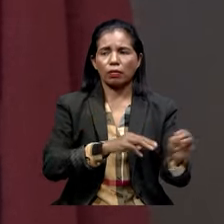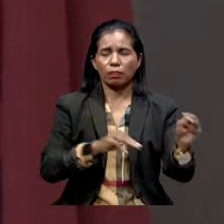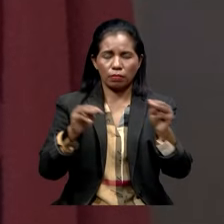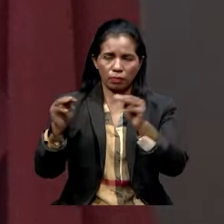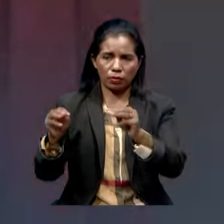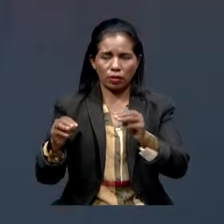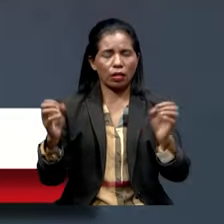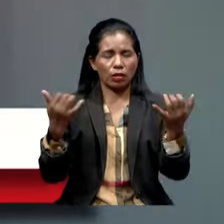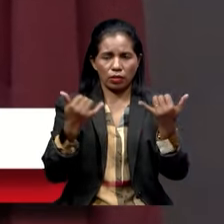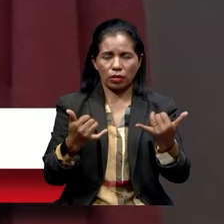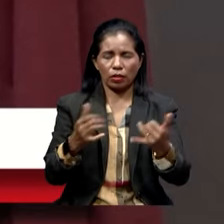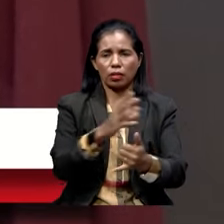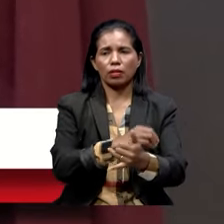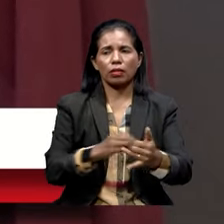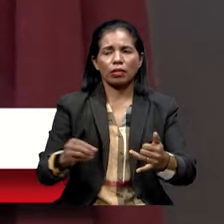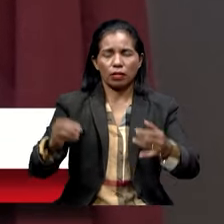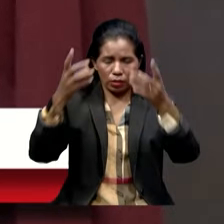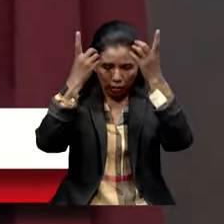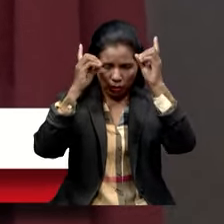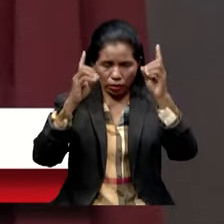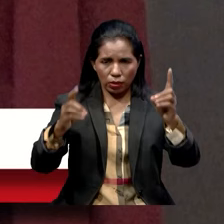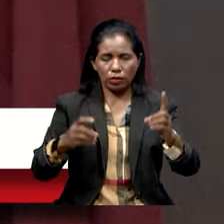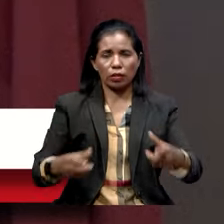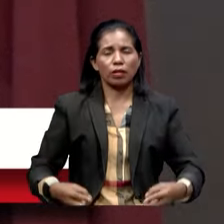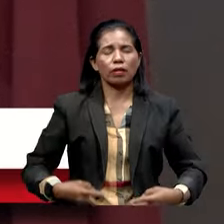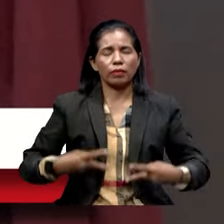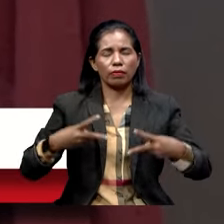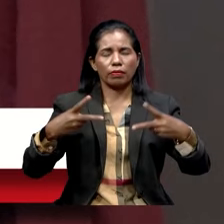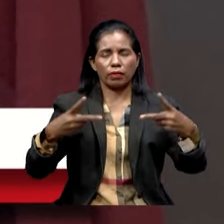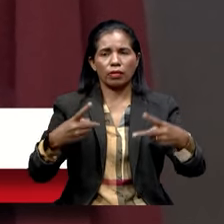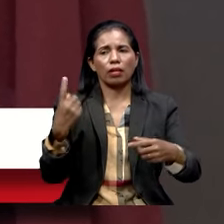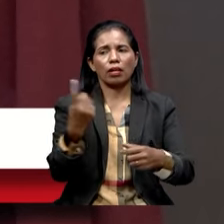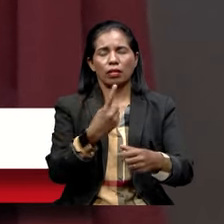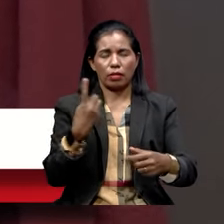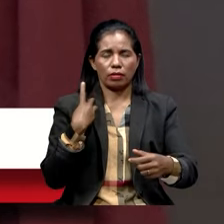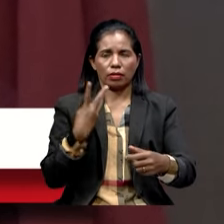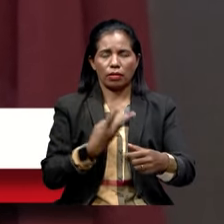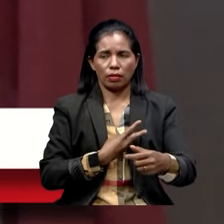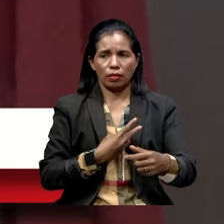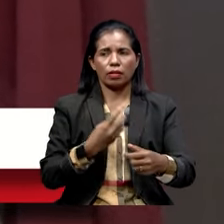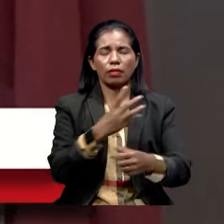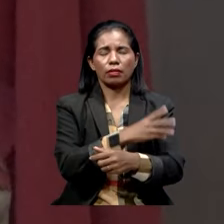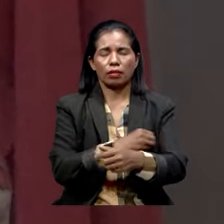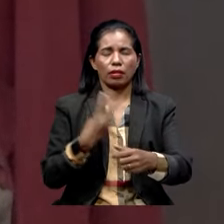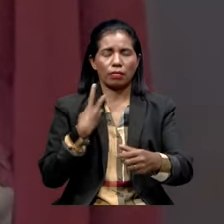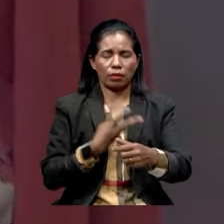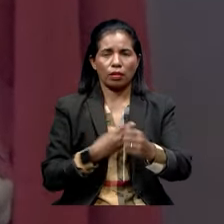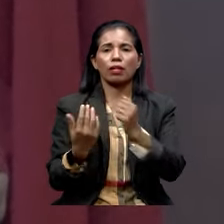não apenas o destino de milhares de vidas, mas também o renascimento de uma nação.